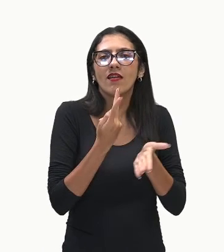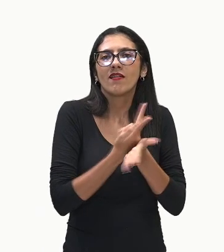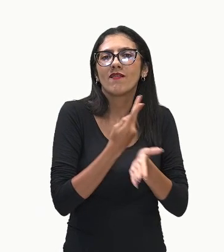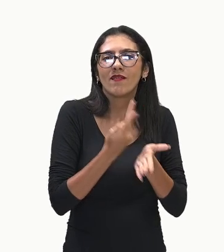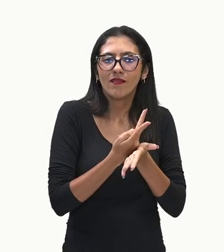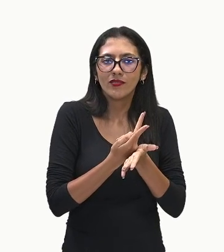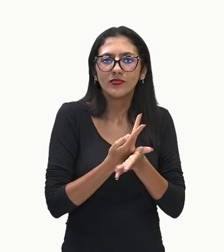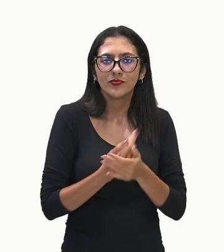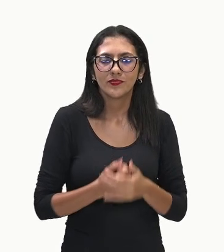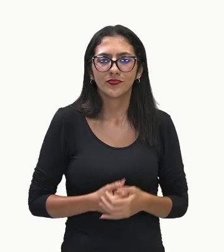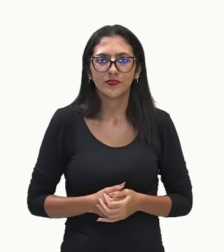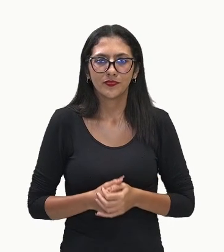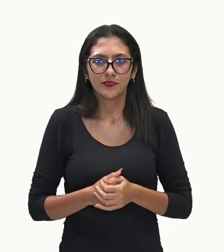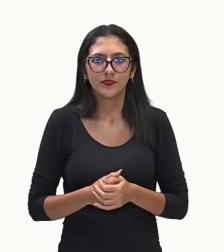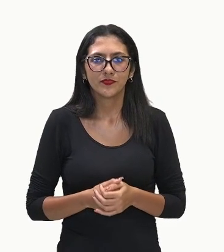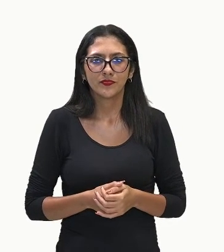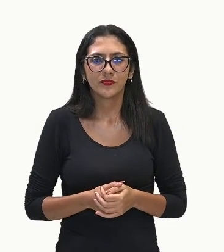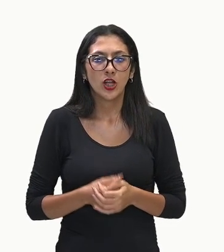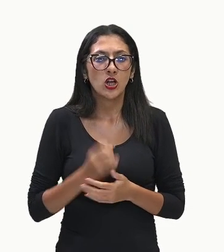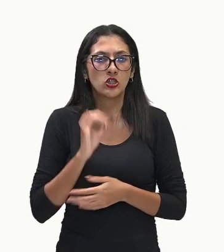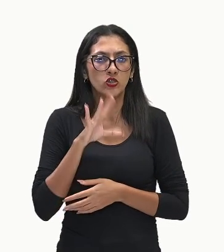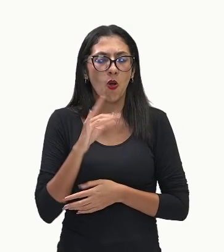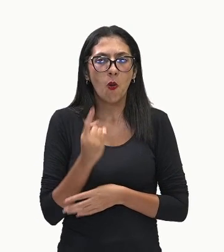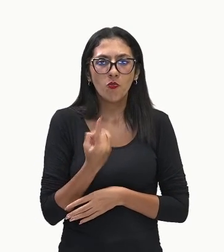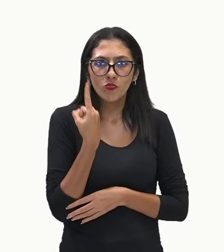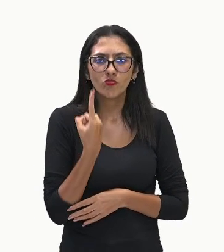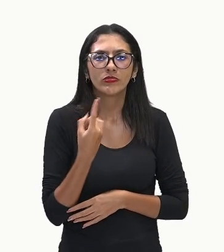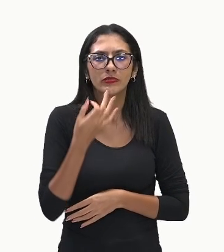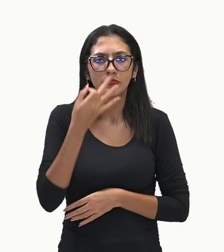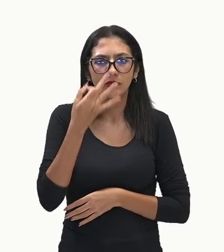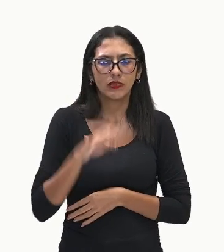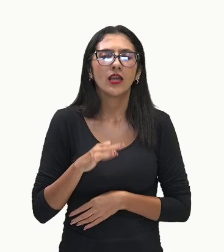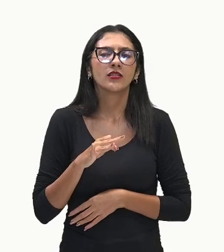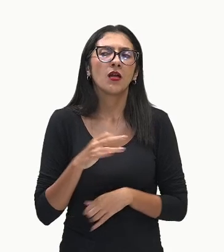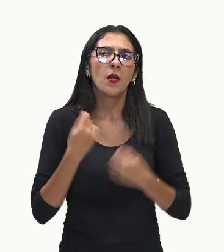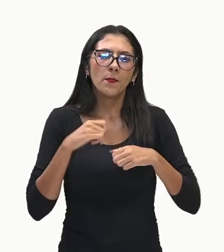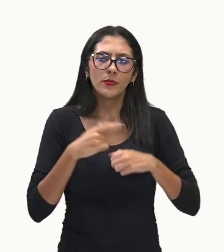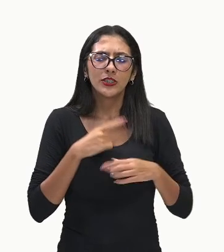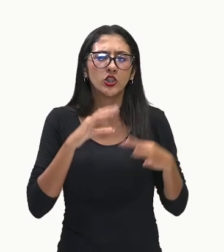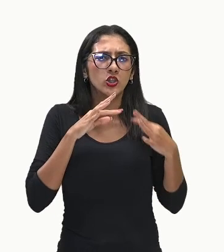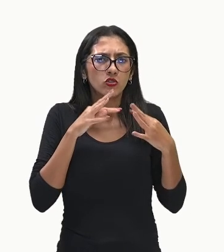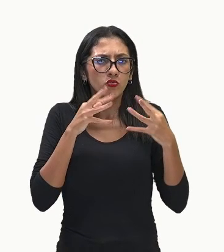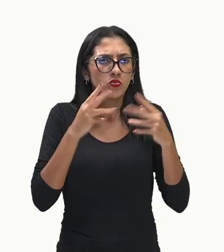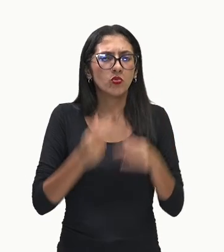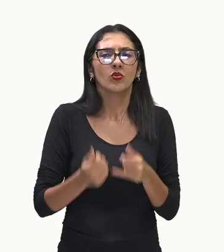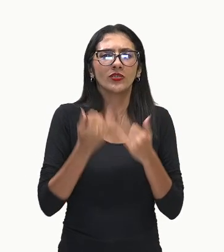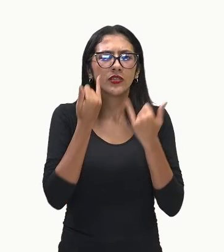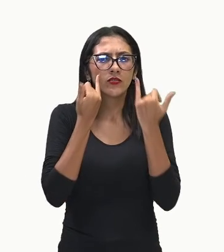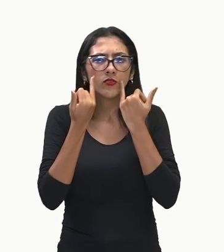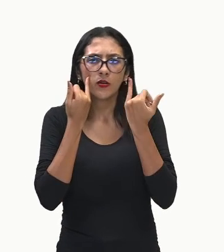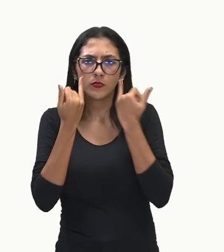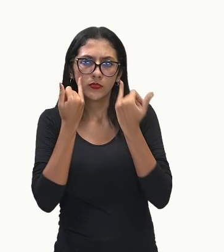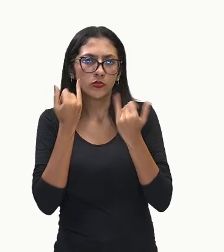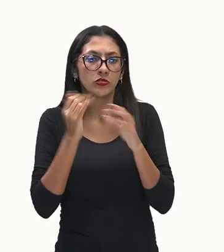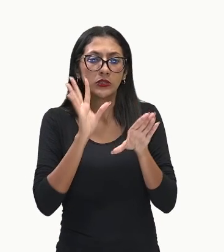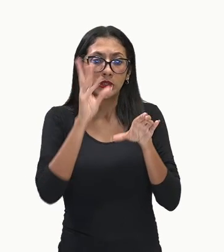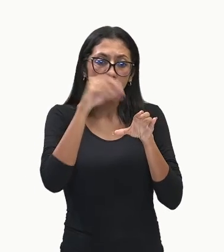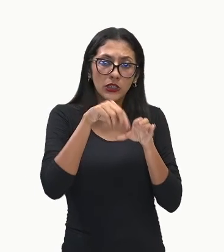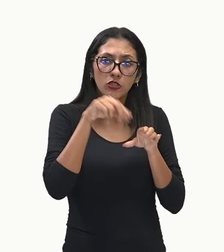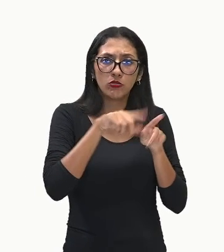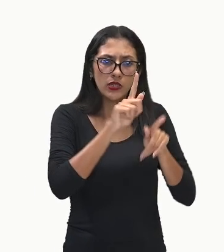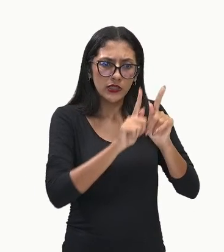que a alternativa seja considerada correta, é necessário que todas as informações na alternativa